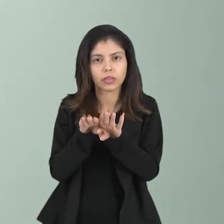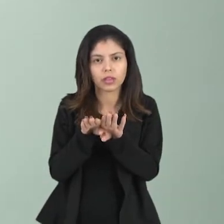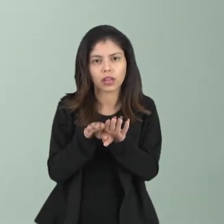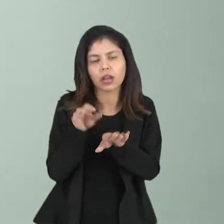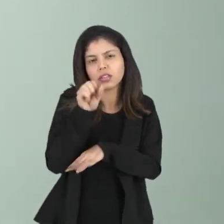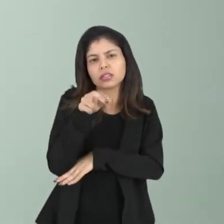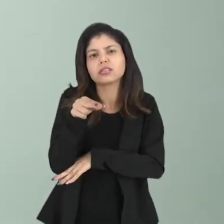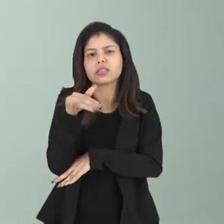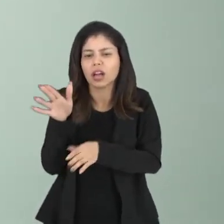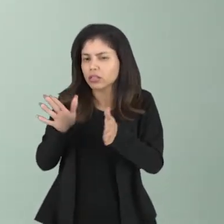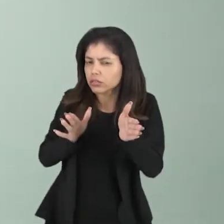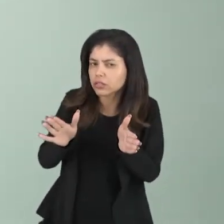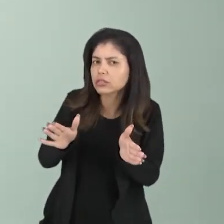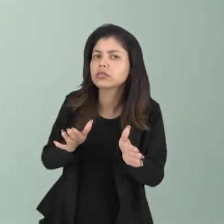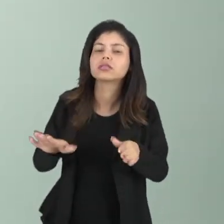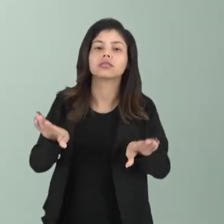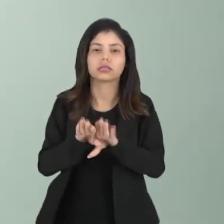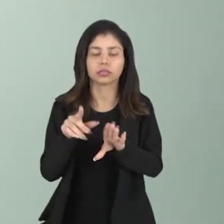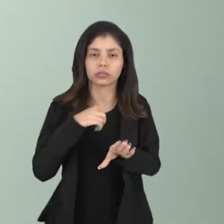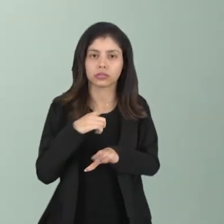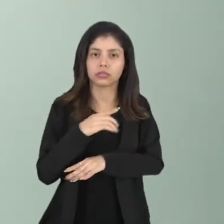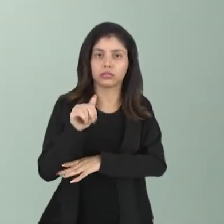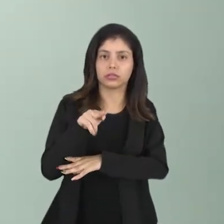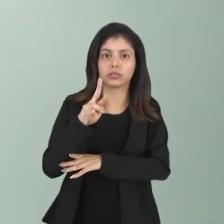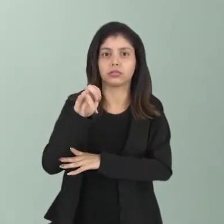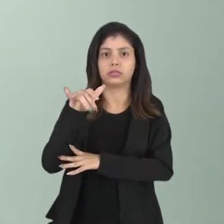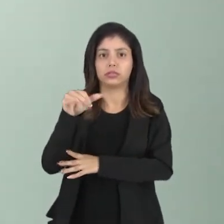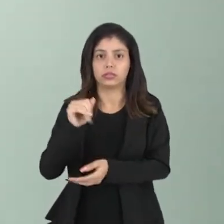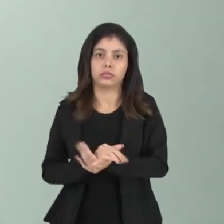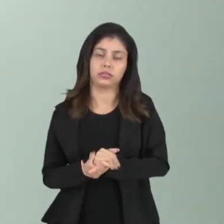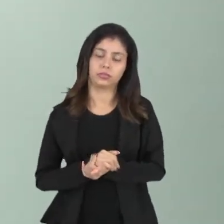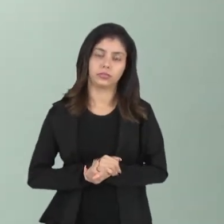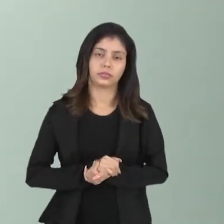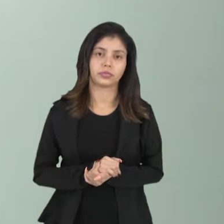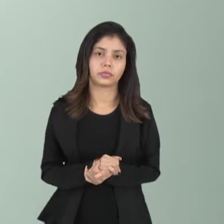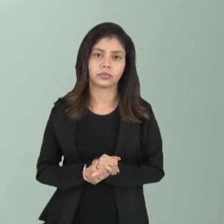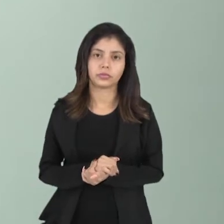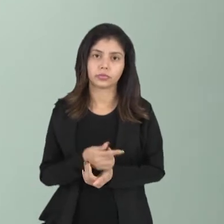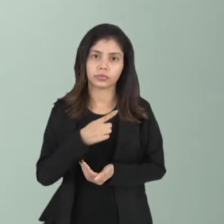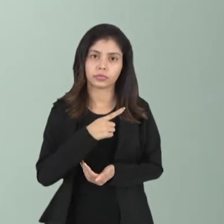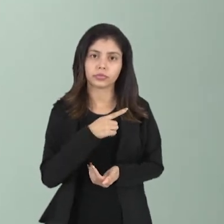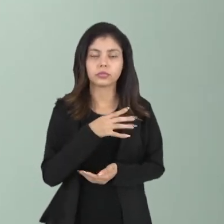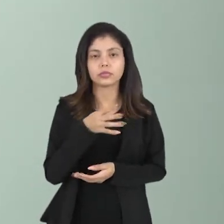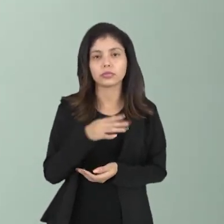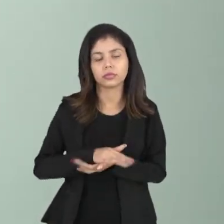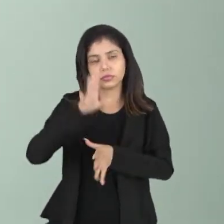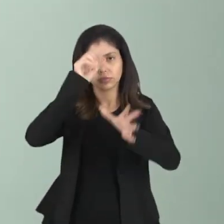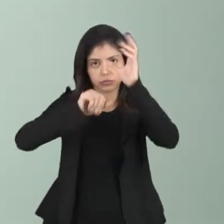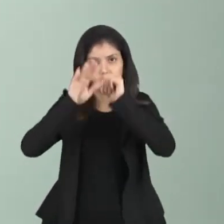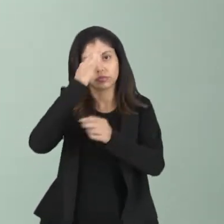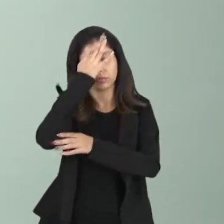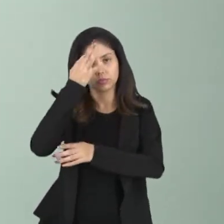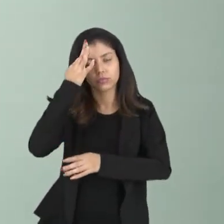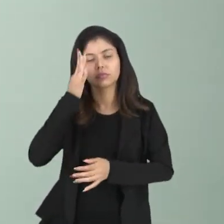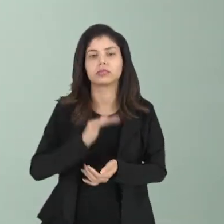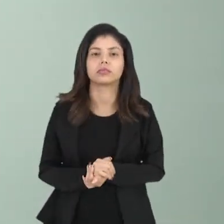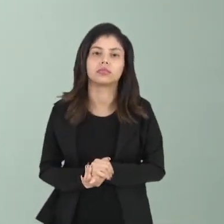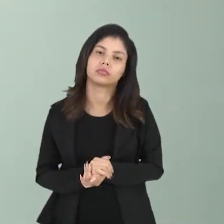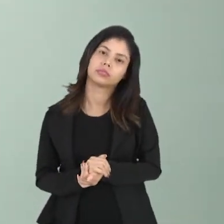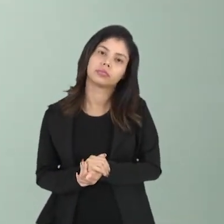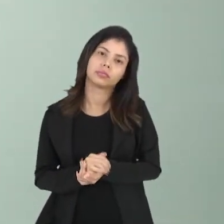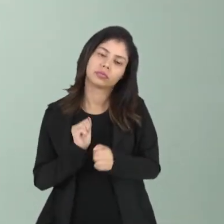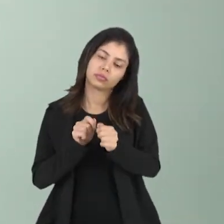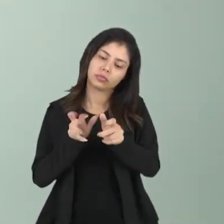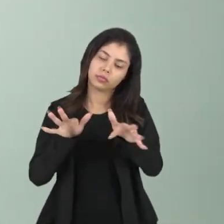supersensível, ou campo ontológico, né? Na própria ontologia. Então temos o conhecimento filosófico, com